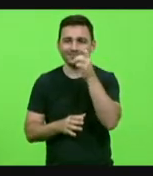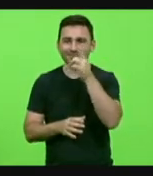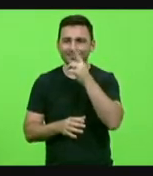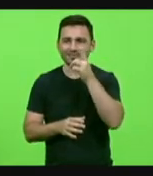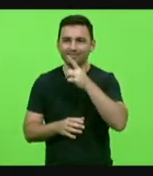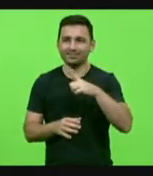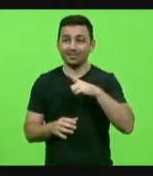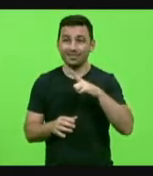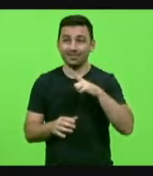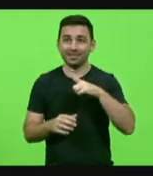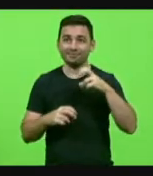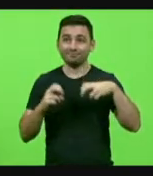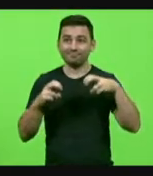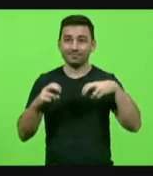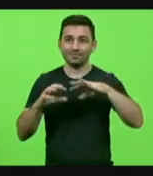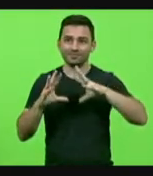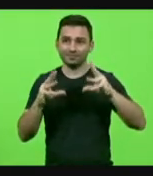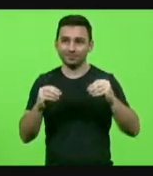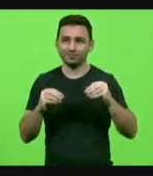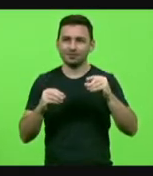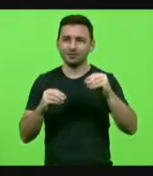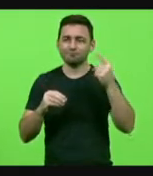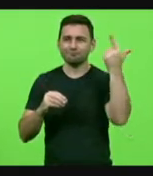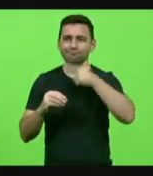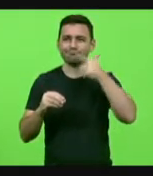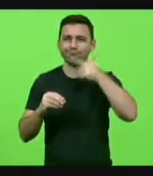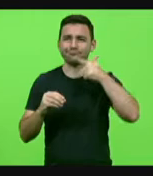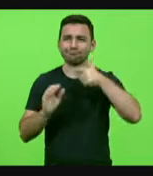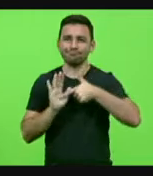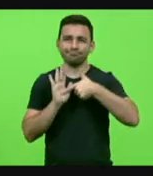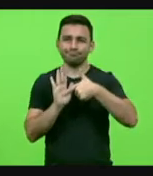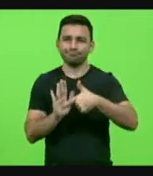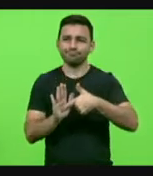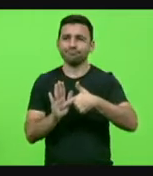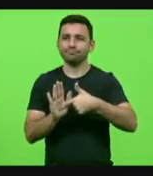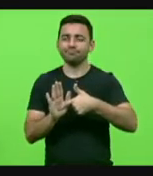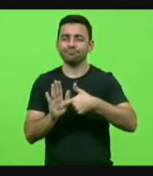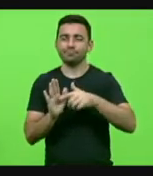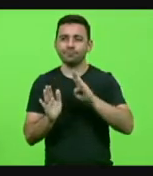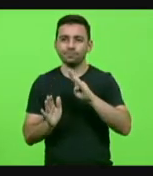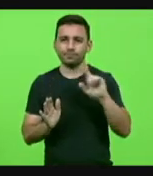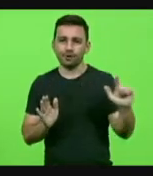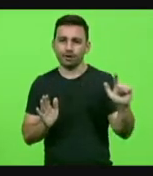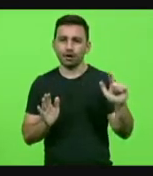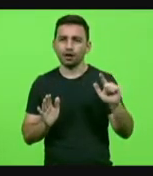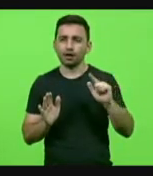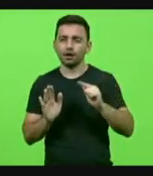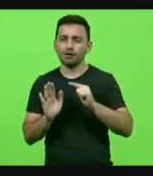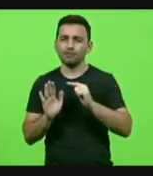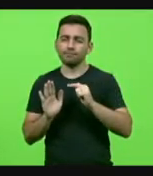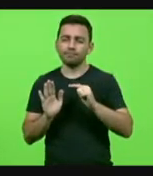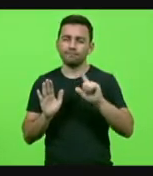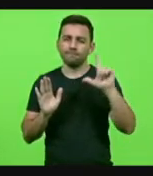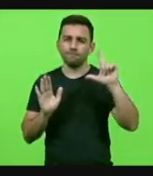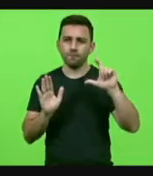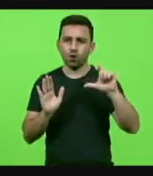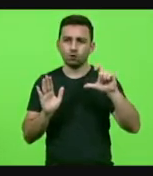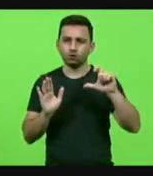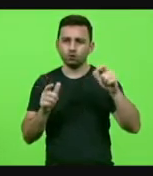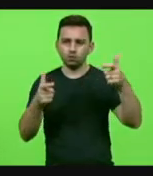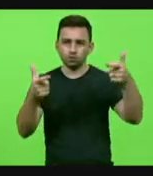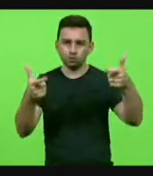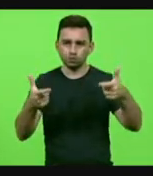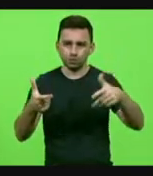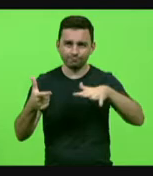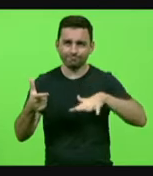das Itopavas é sucesso em Blumenau. Esta é uma imagem do parque. Este parque tem uma longa história. Na